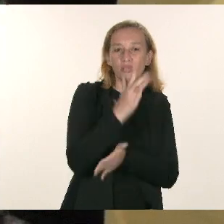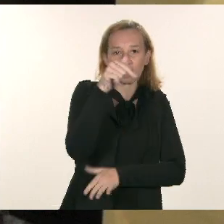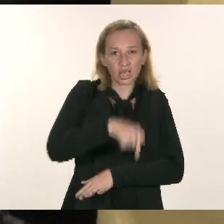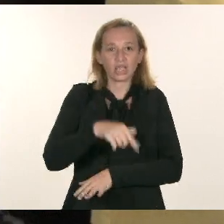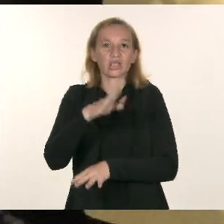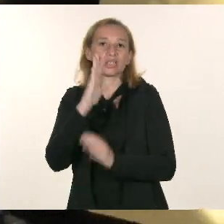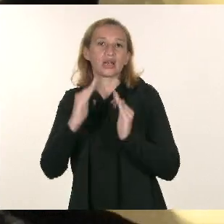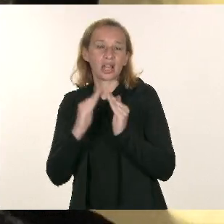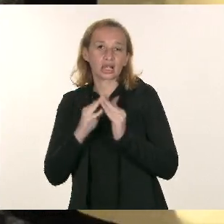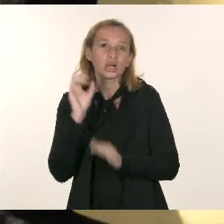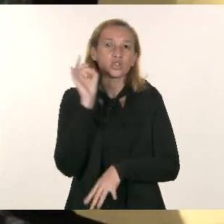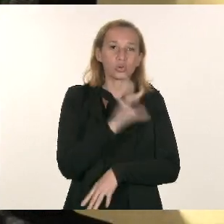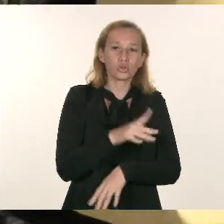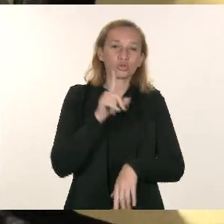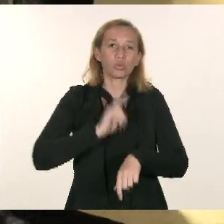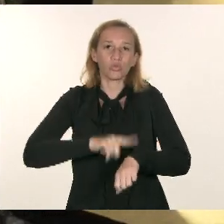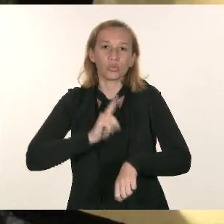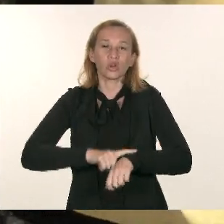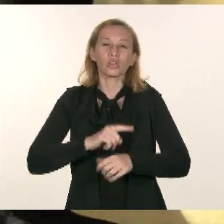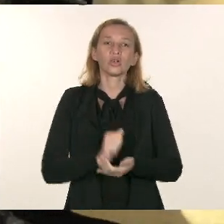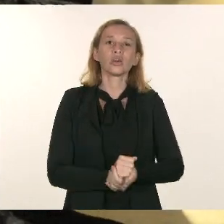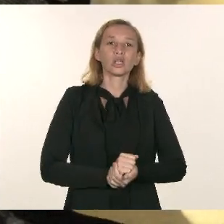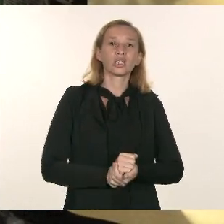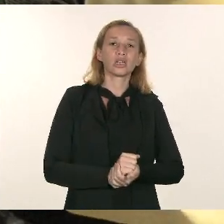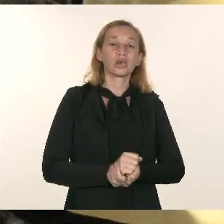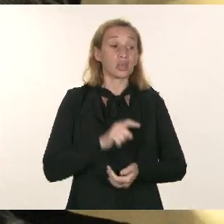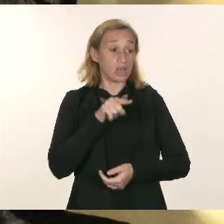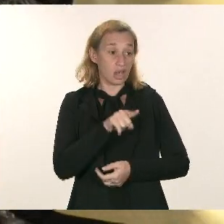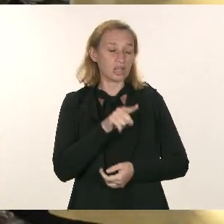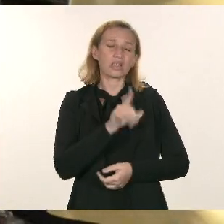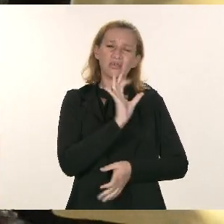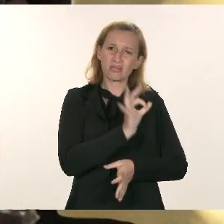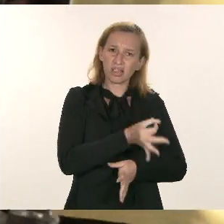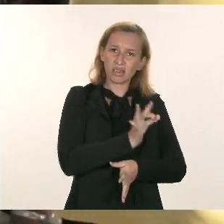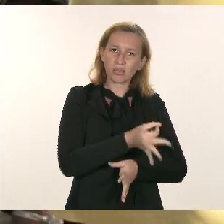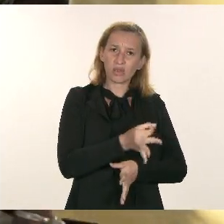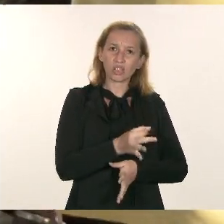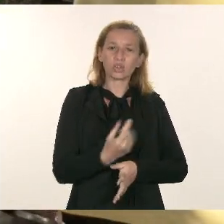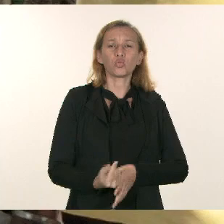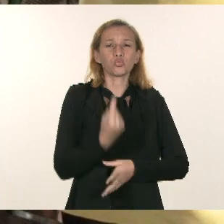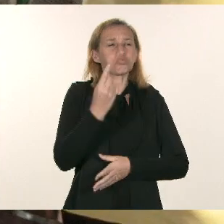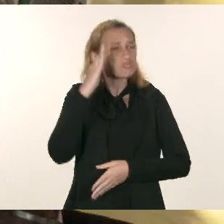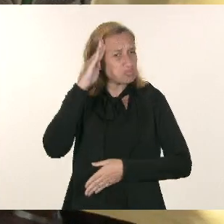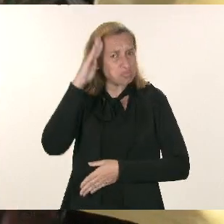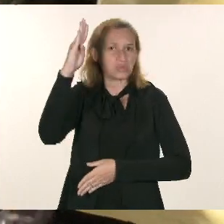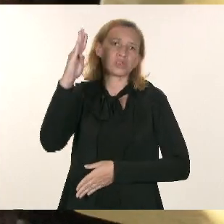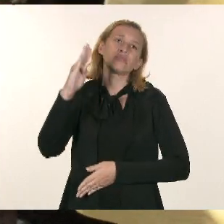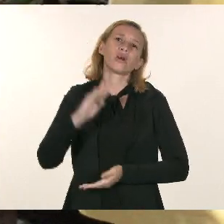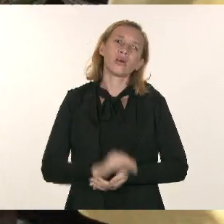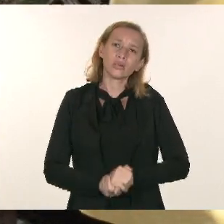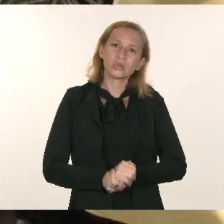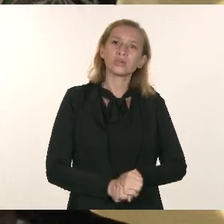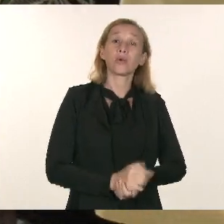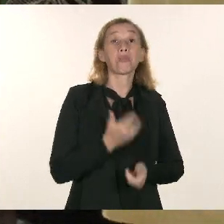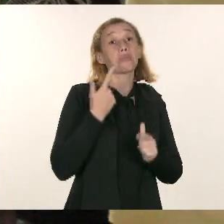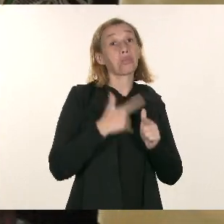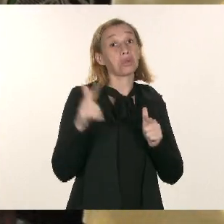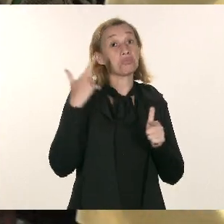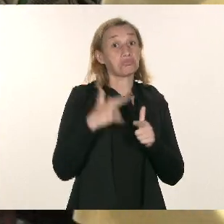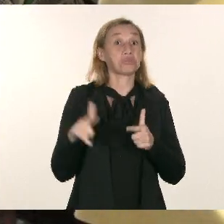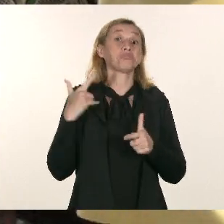casa no último período, a enfrentar esse que é, provavelmente, um dos principais